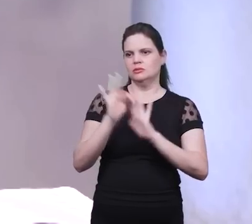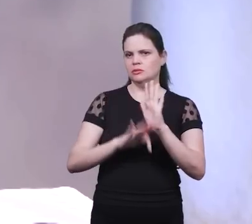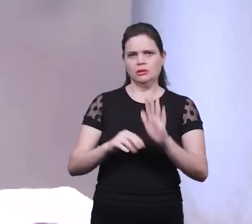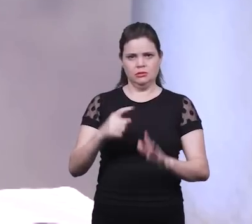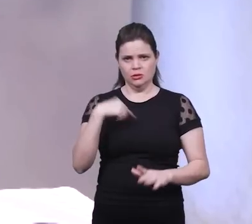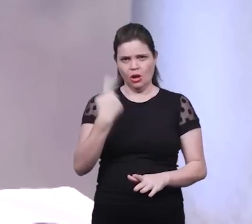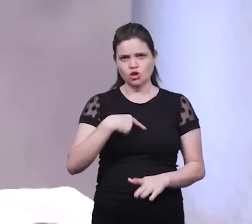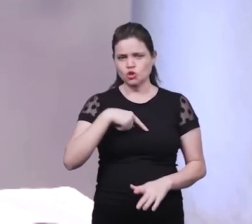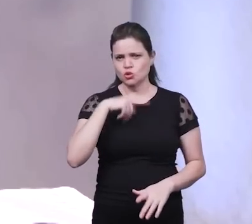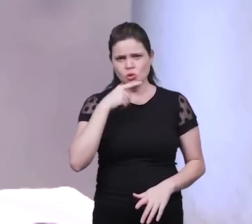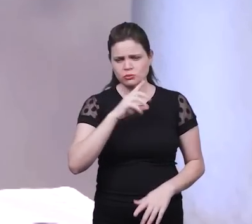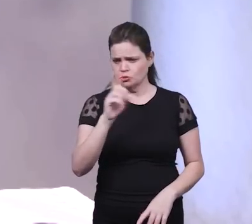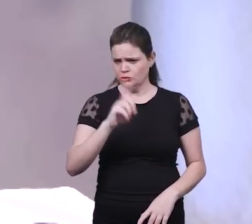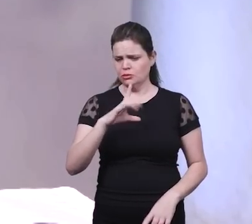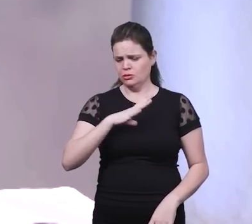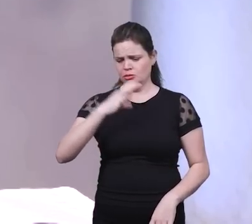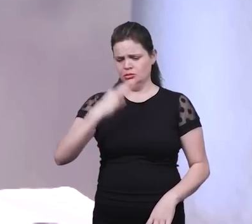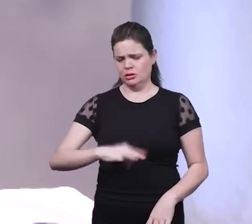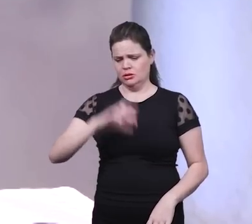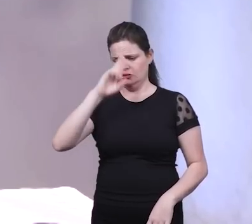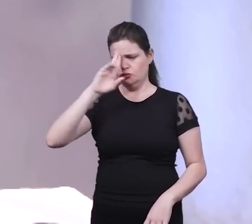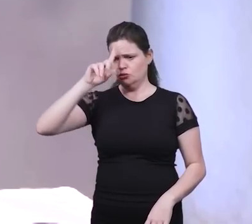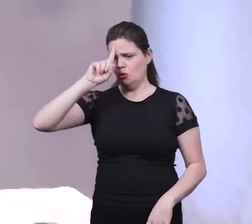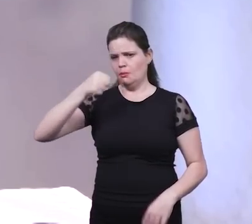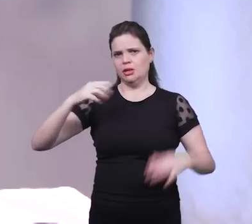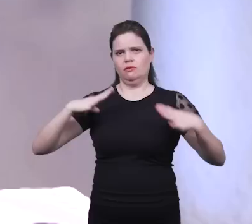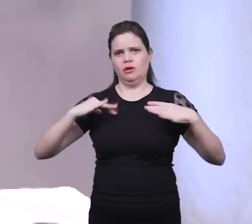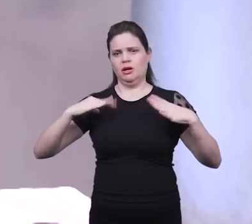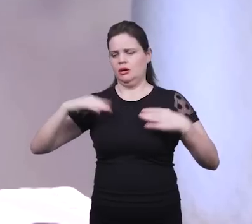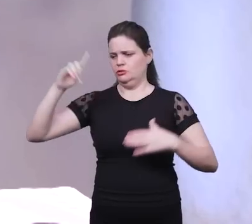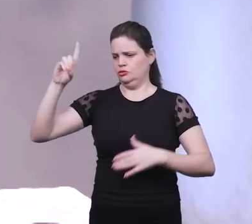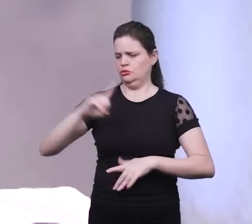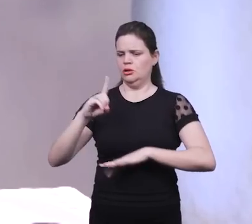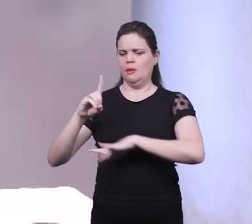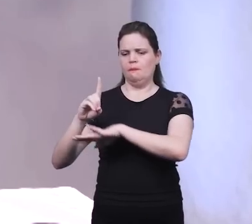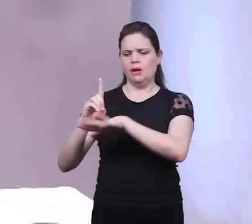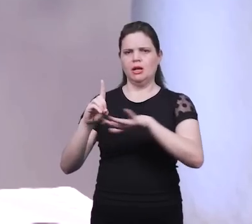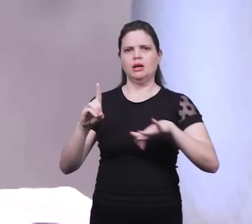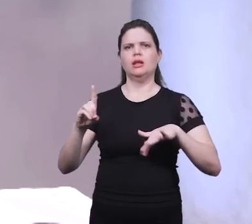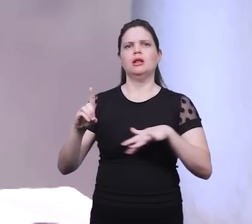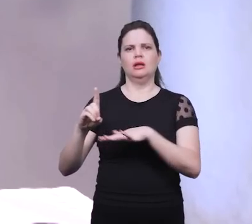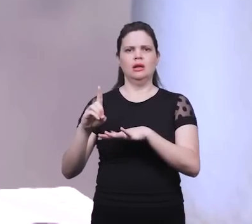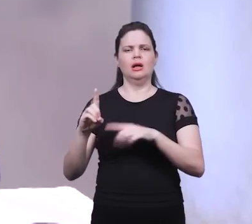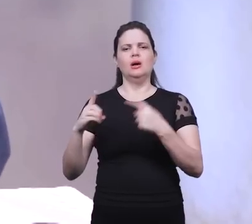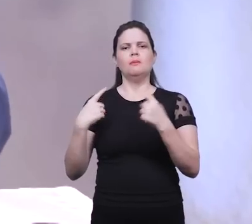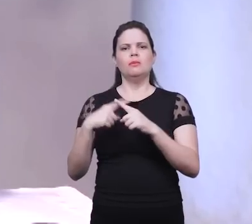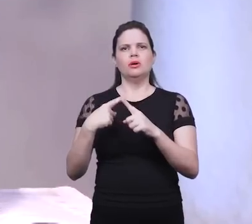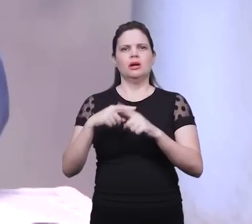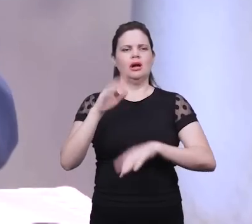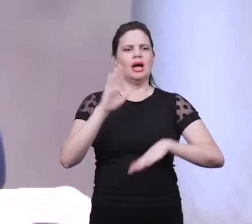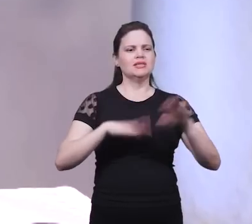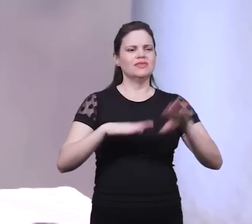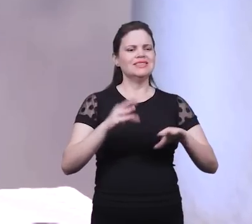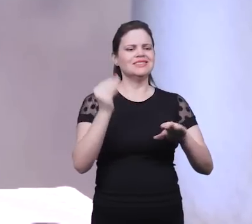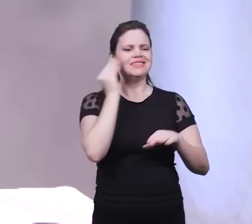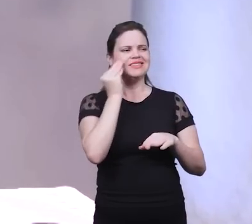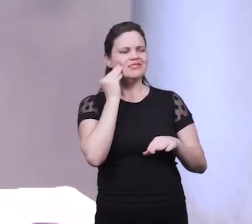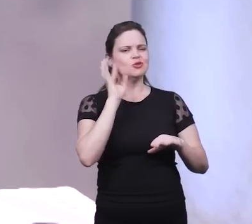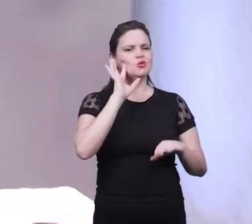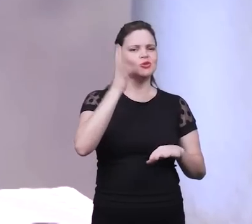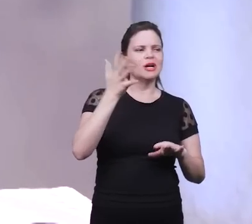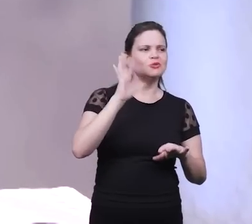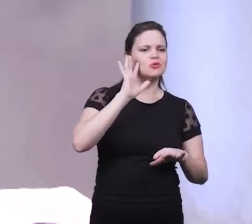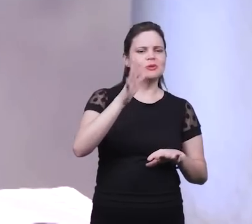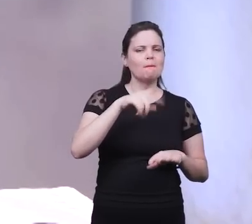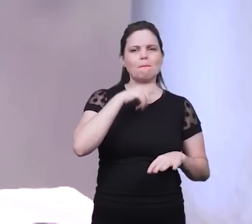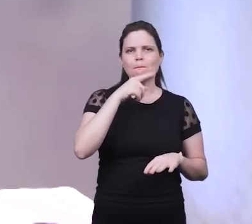operava, e muitas às vezes buscam soluções de diversos caminhos, esperança para a sua vida, de uma